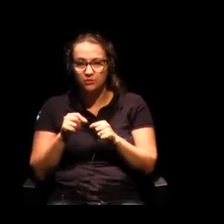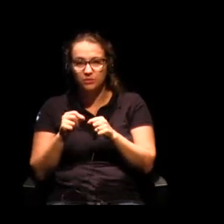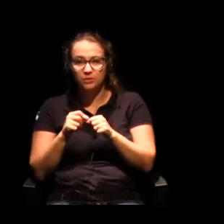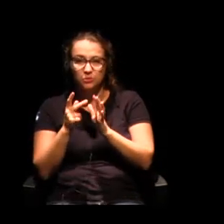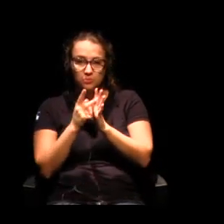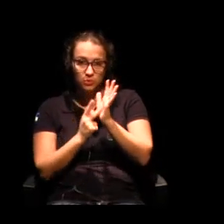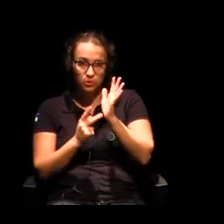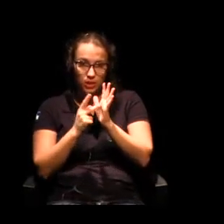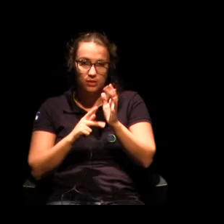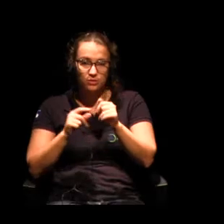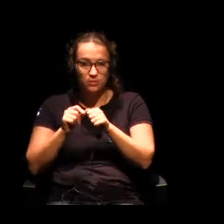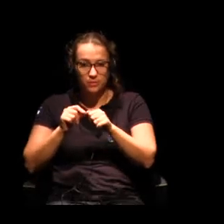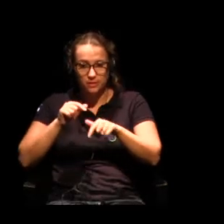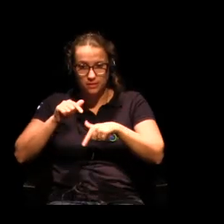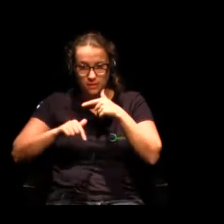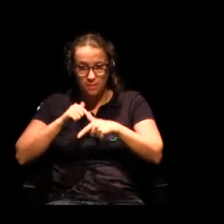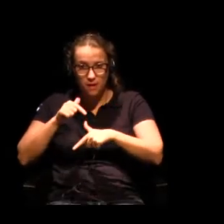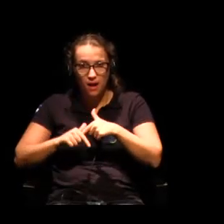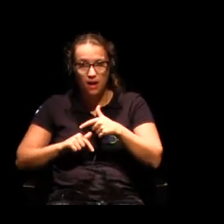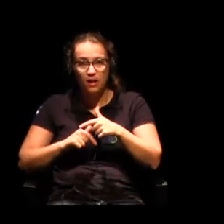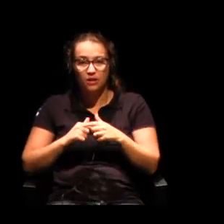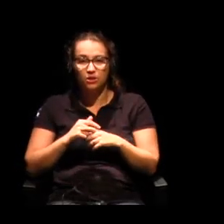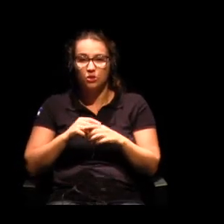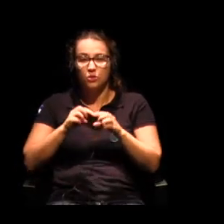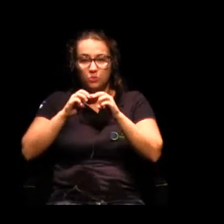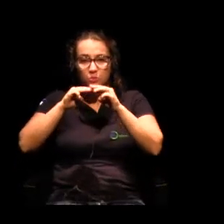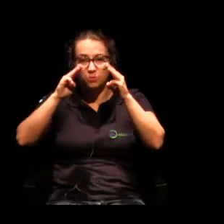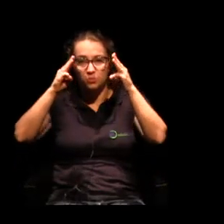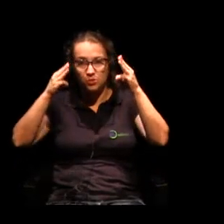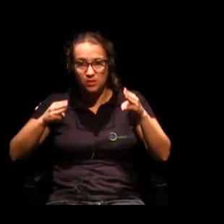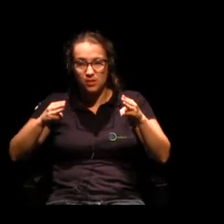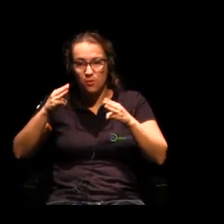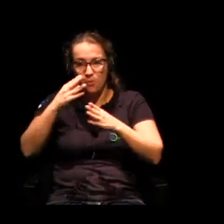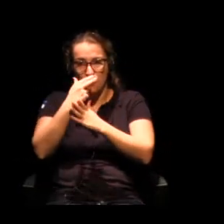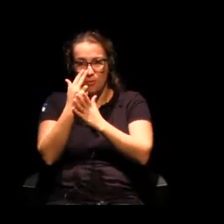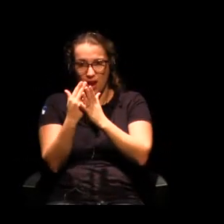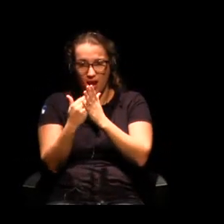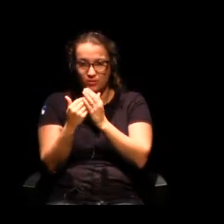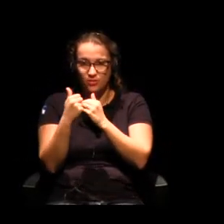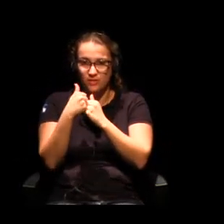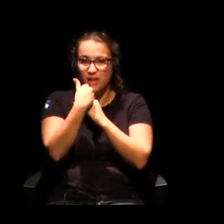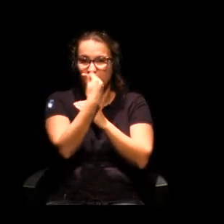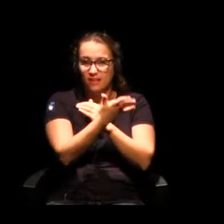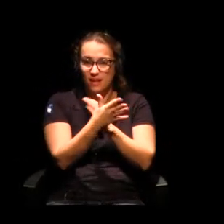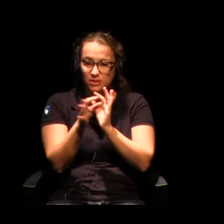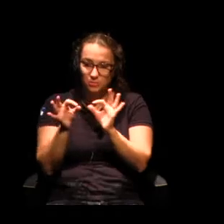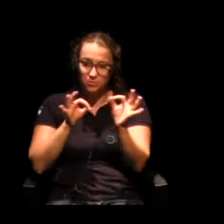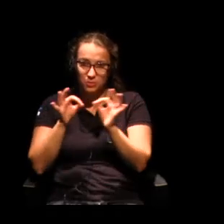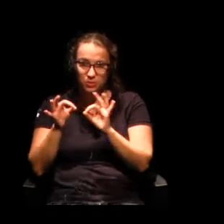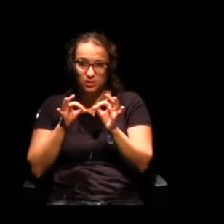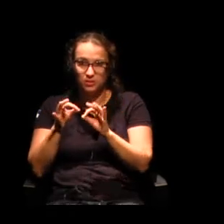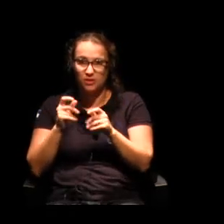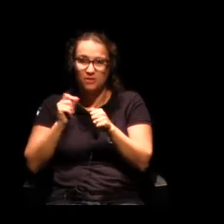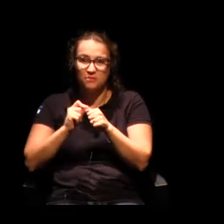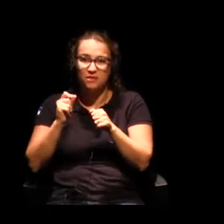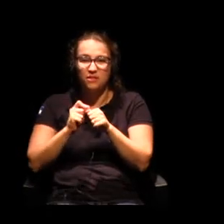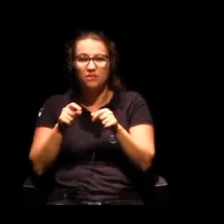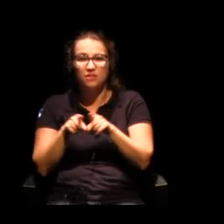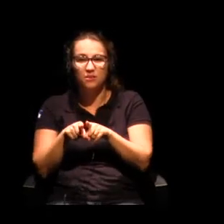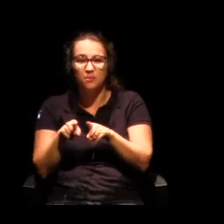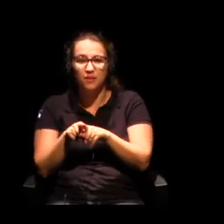Então, nós fizemos esse projeto e estamos trabalhando para a Sheldon, que é um museu de artes que está atrás